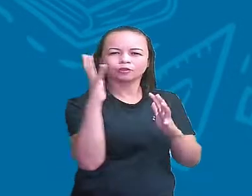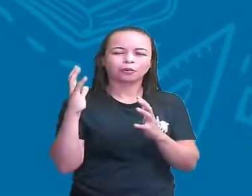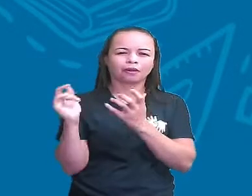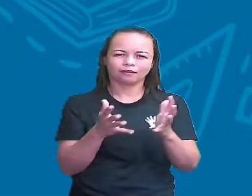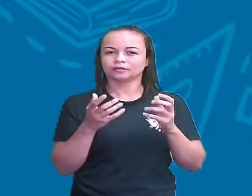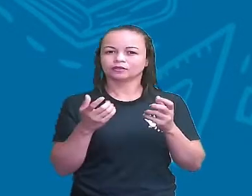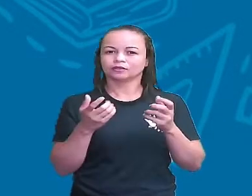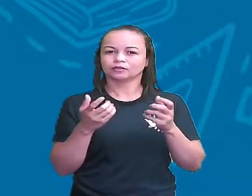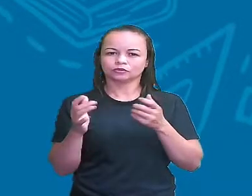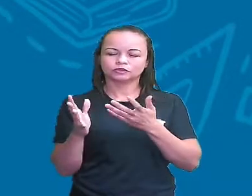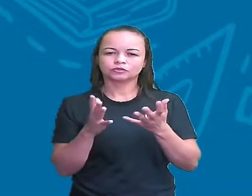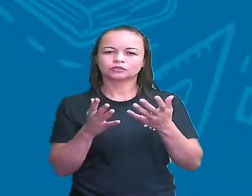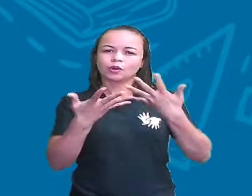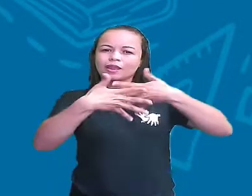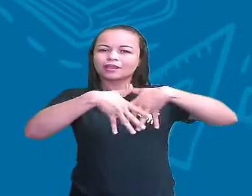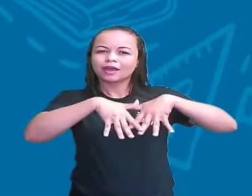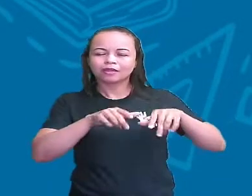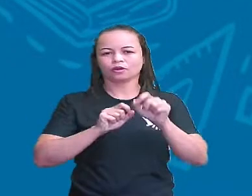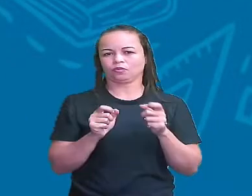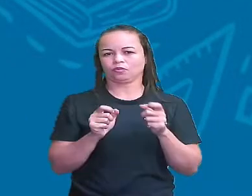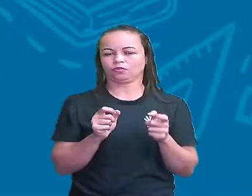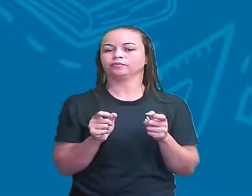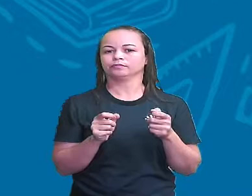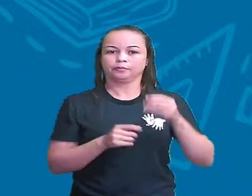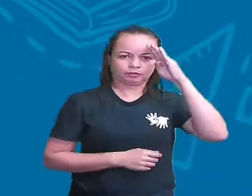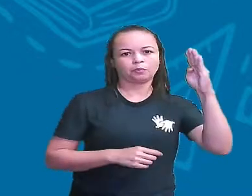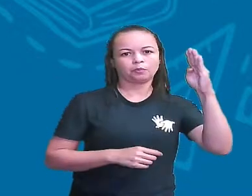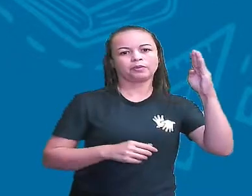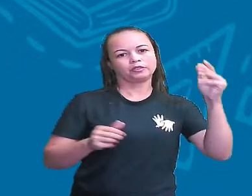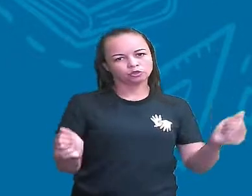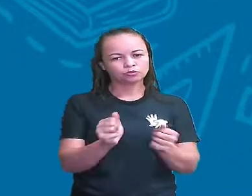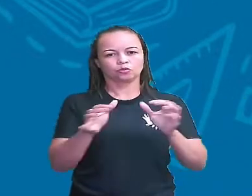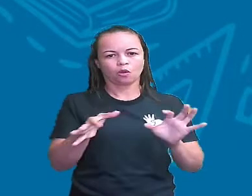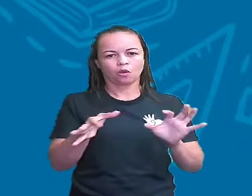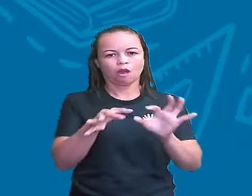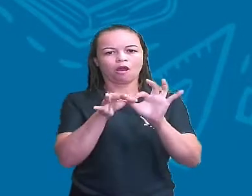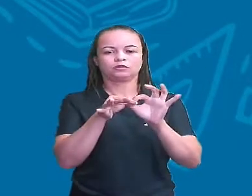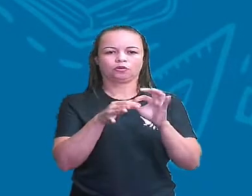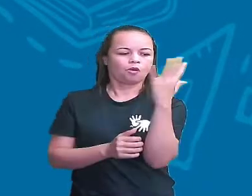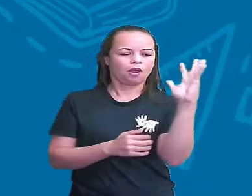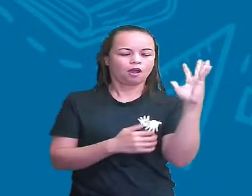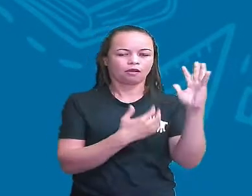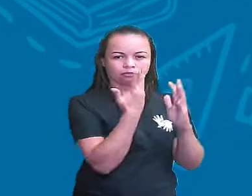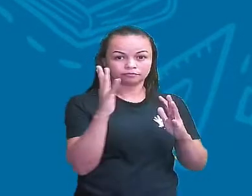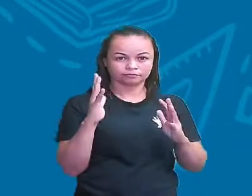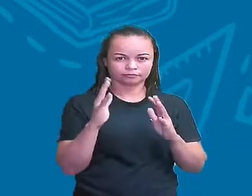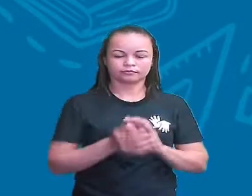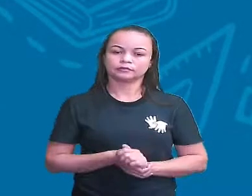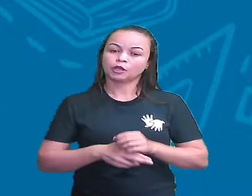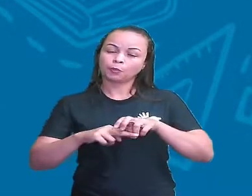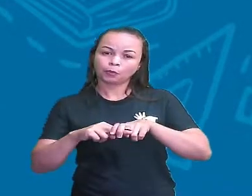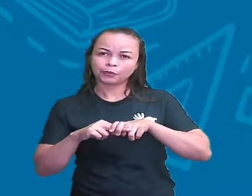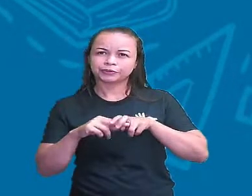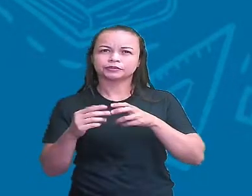Mas, principalmente, alinhados à natureza, né? Então, por isso, atualmente,